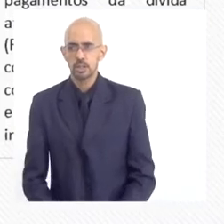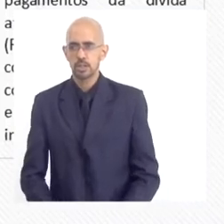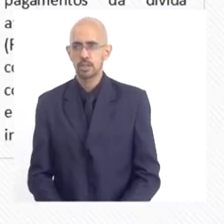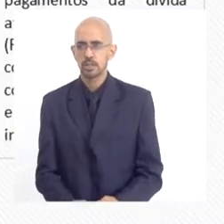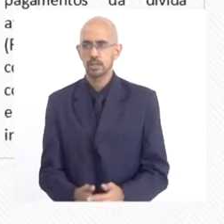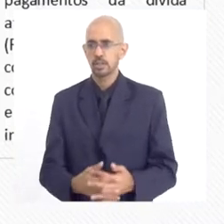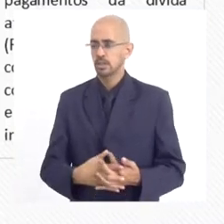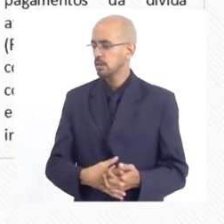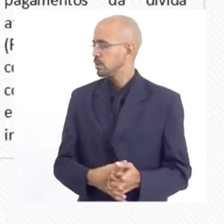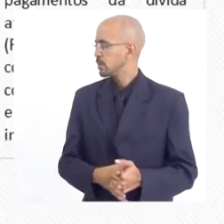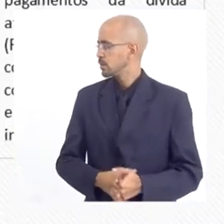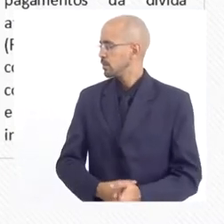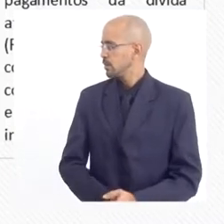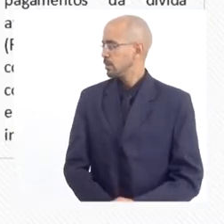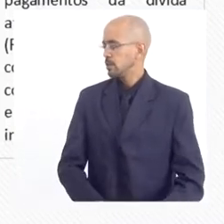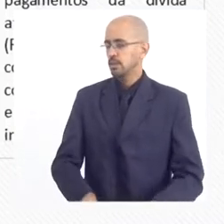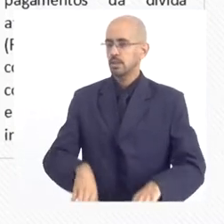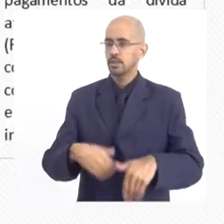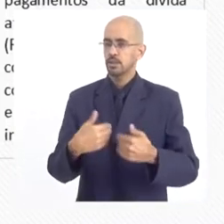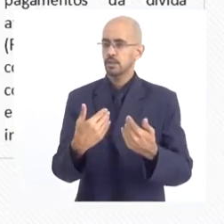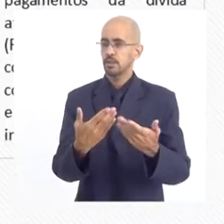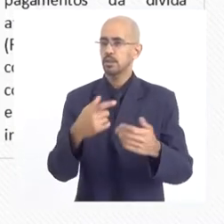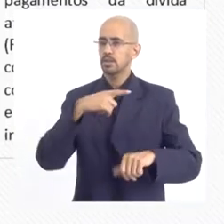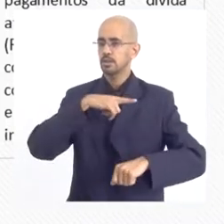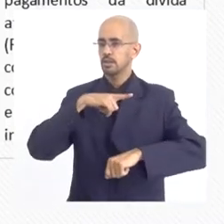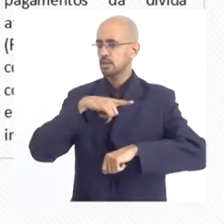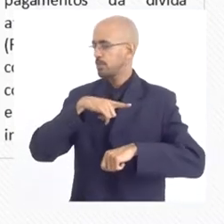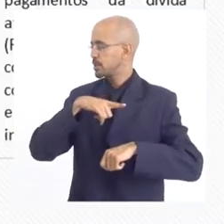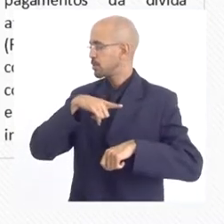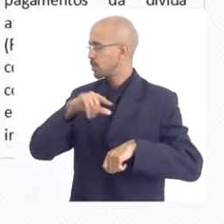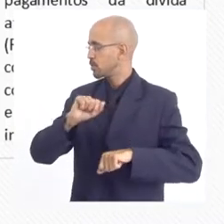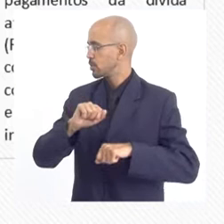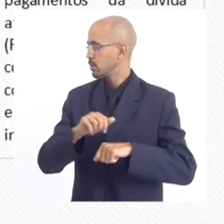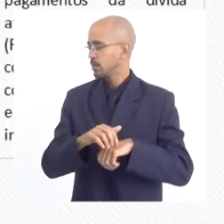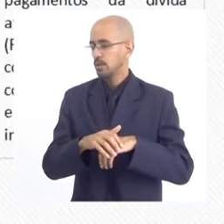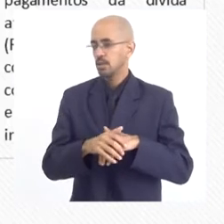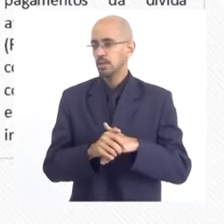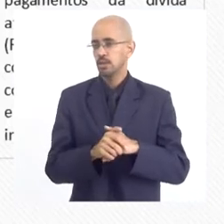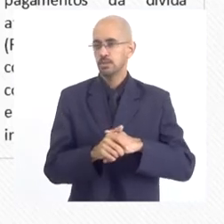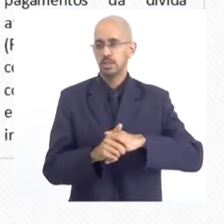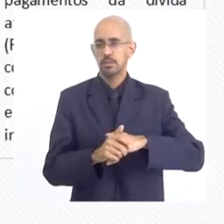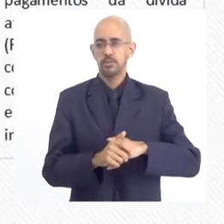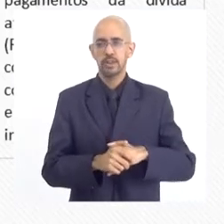pouco, mas a gente aqui tem um refis.